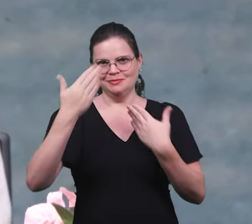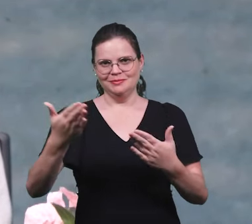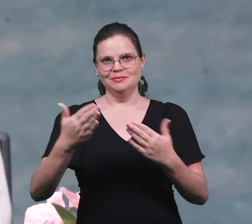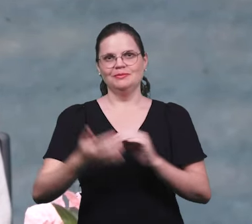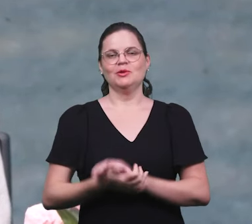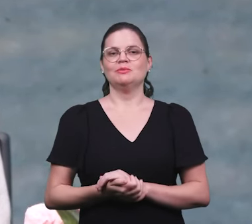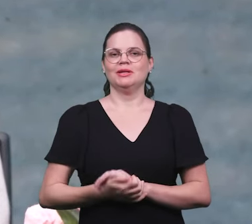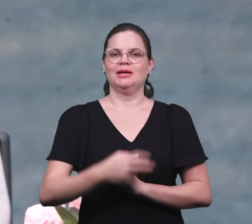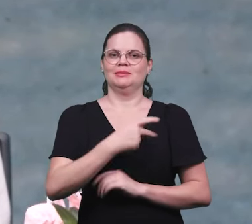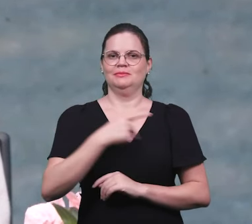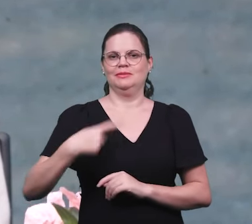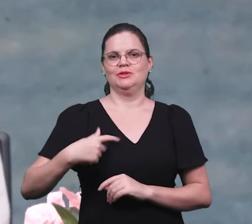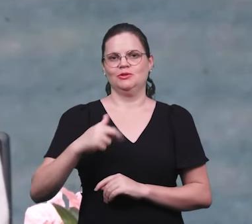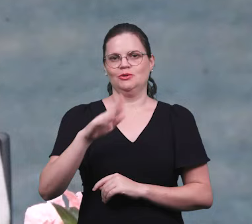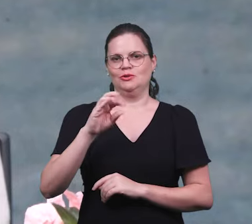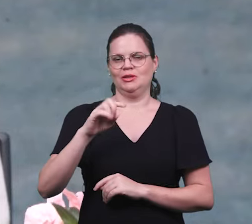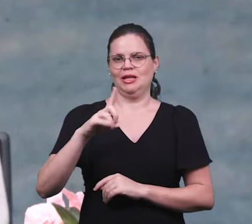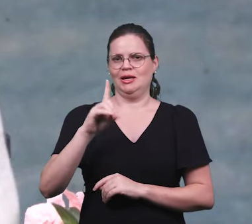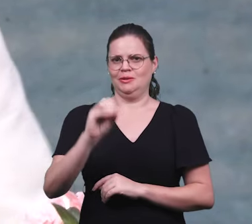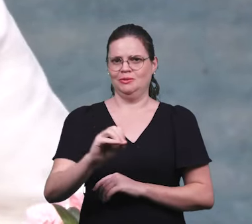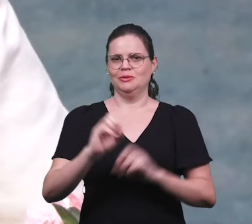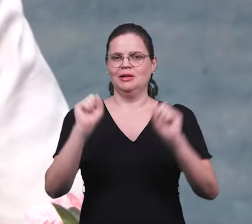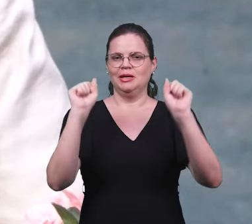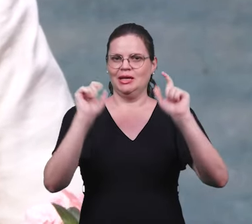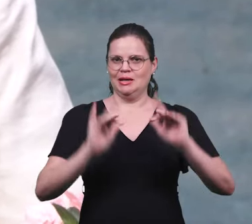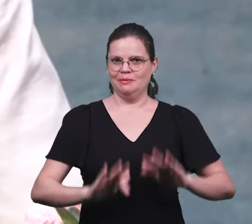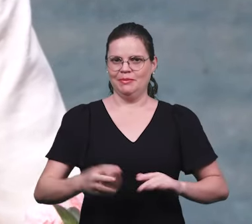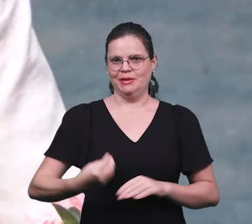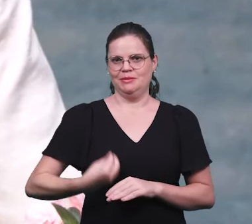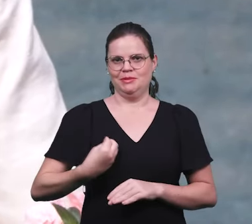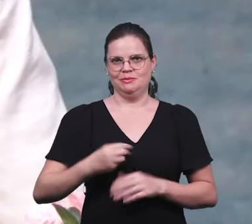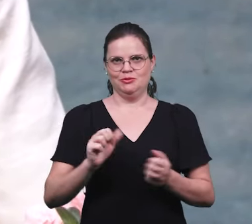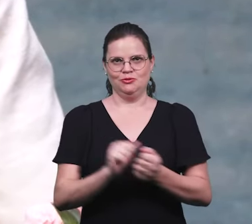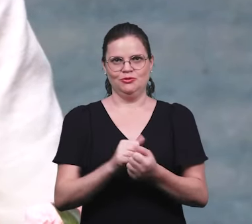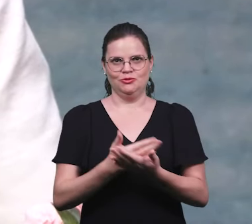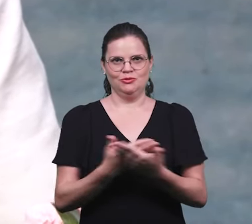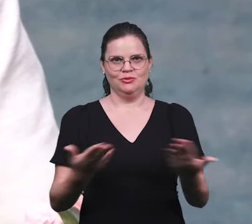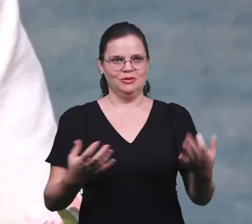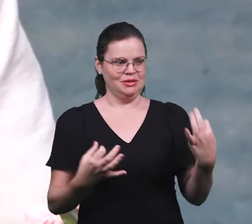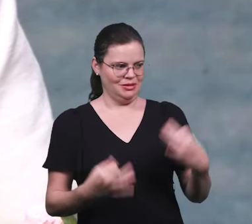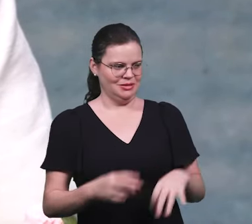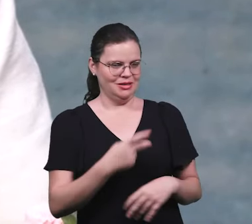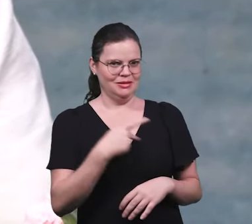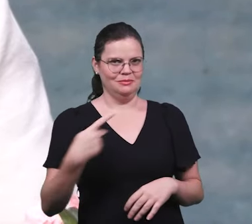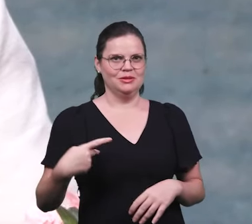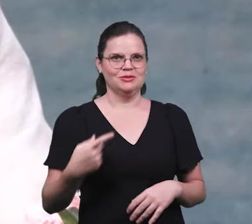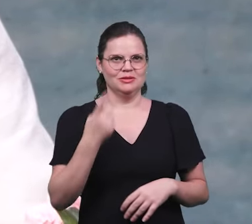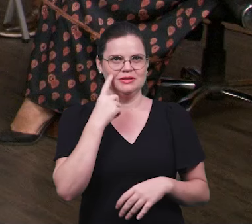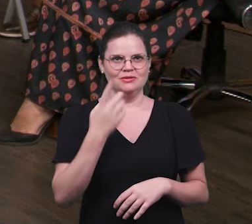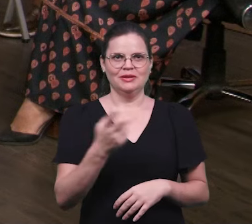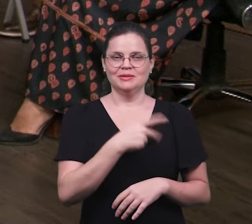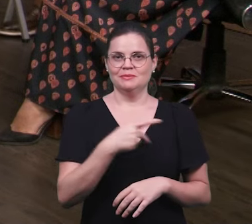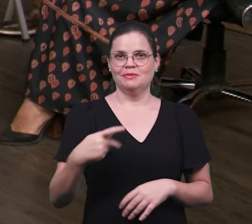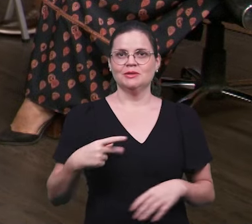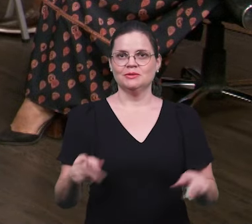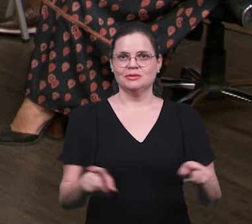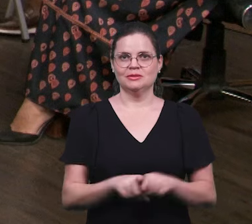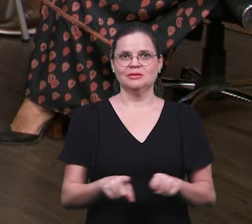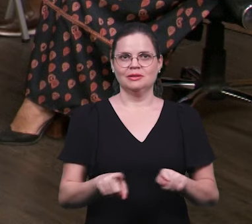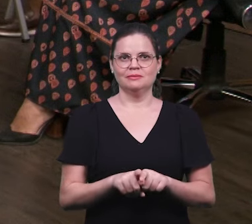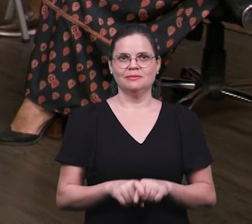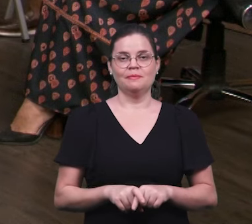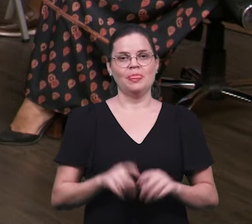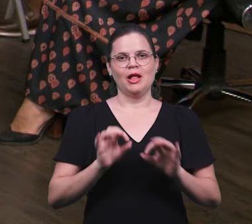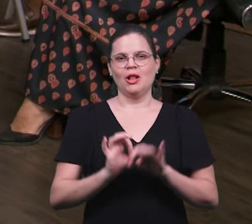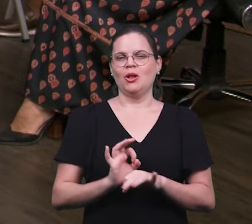Obrigada, pastor Ronaldo. Que bênção maravilhosa ter o senhor participando aqui conosco, não é mesmo, pastor Diniz? Que bênção ter os nossos pastores também,